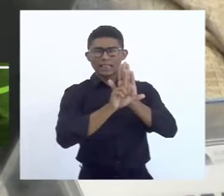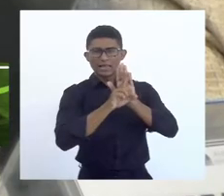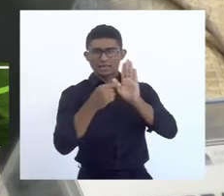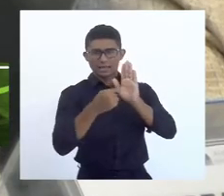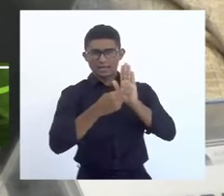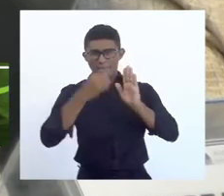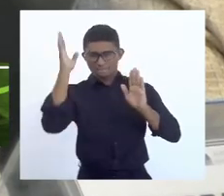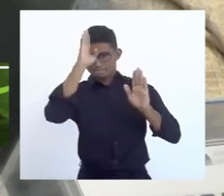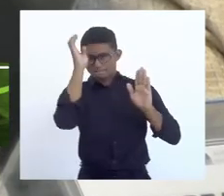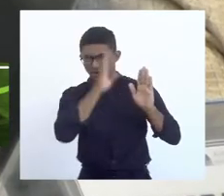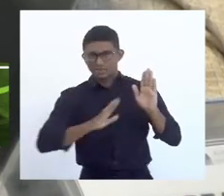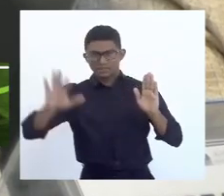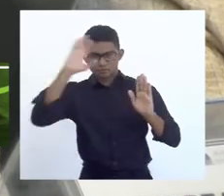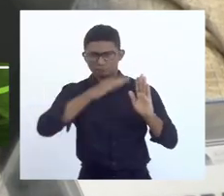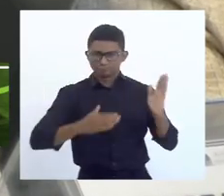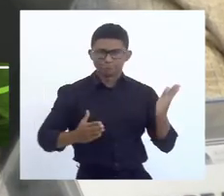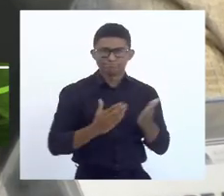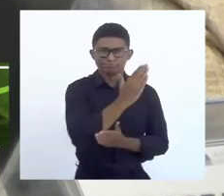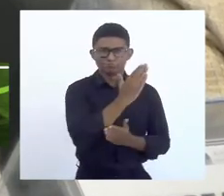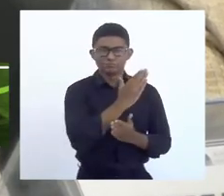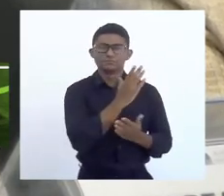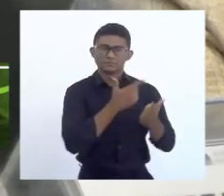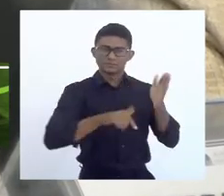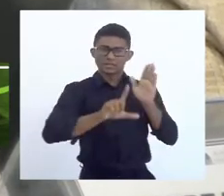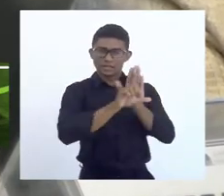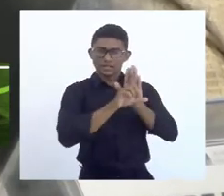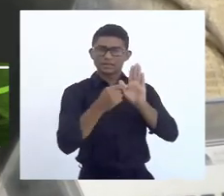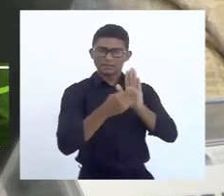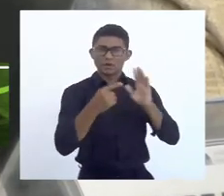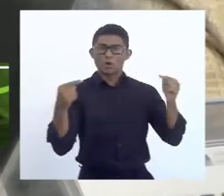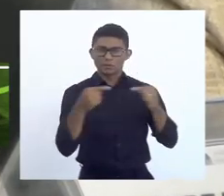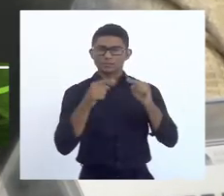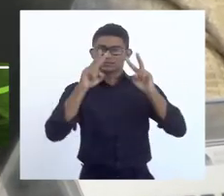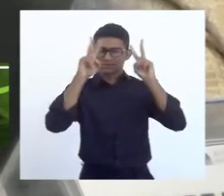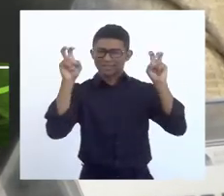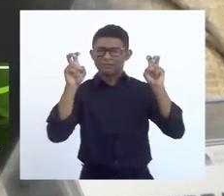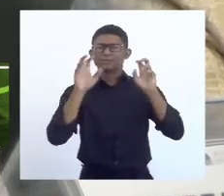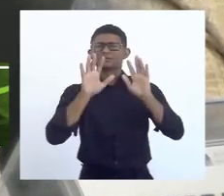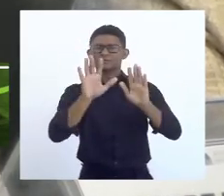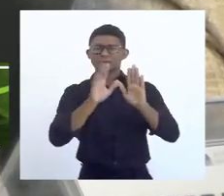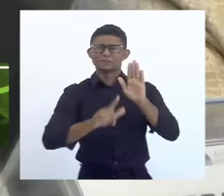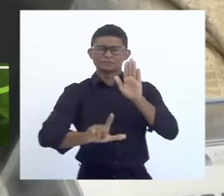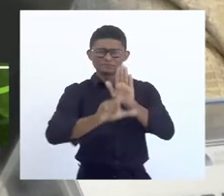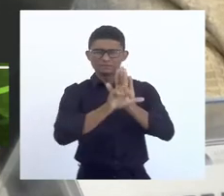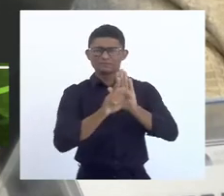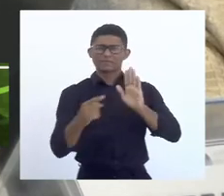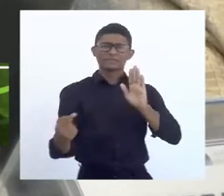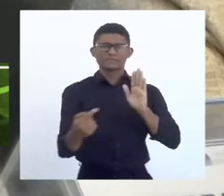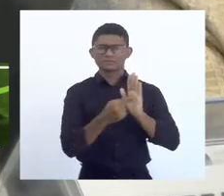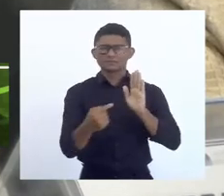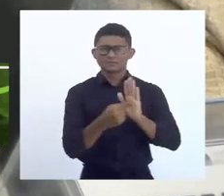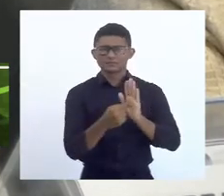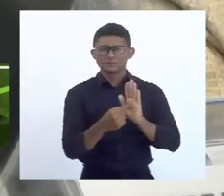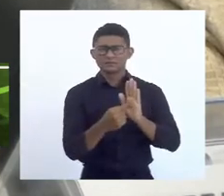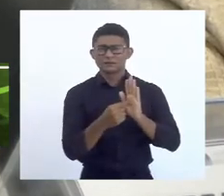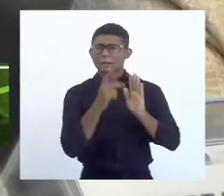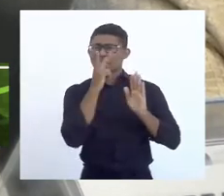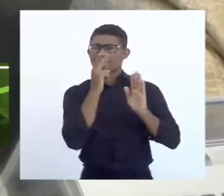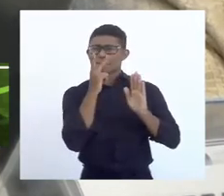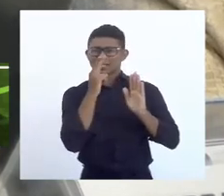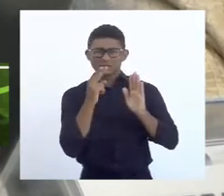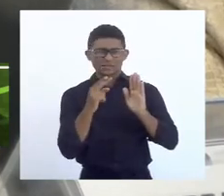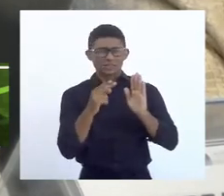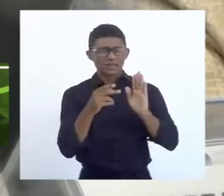tema, mas que, infelizmente, é importante que se ressalte uma legislação que não dá